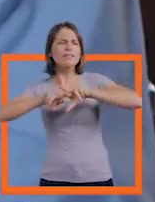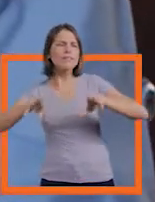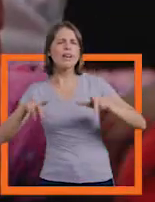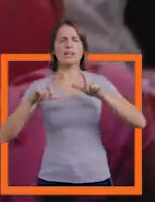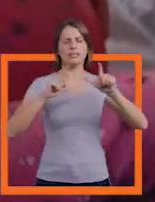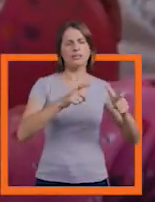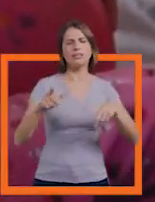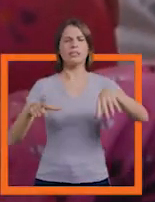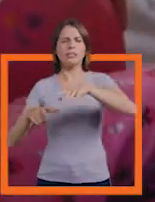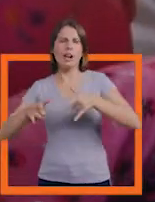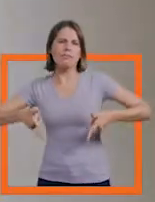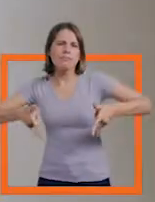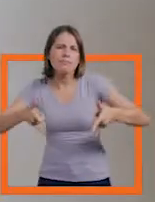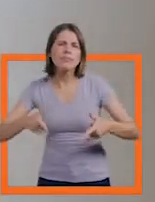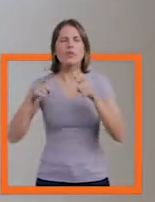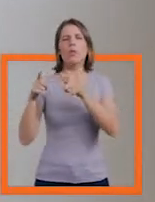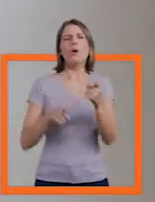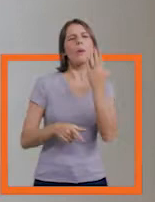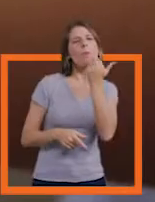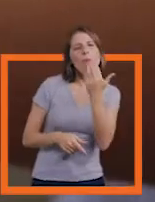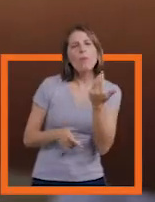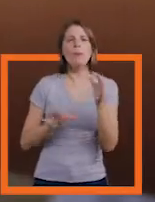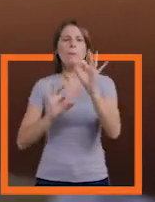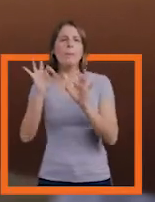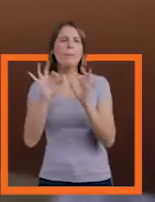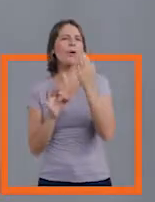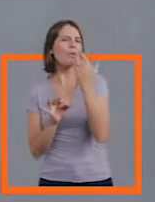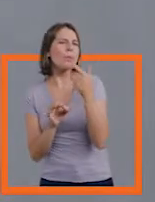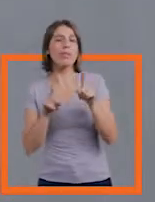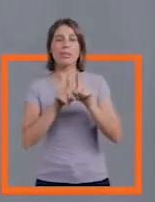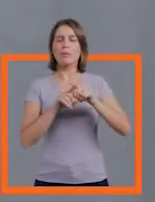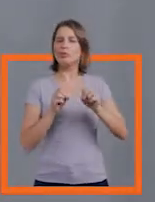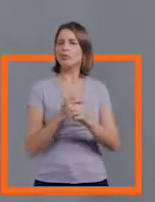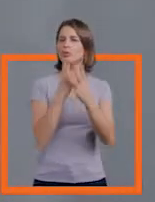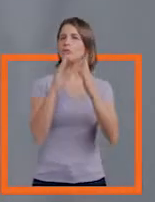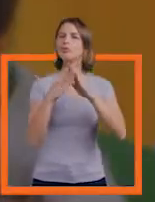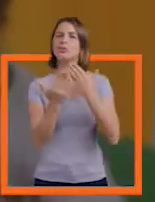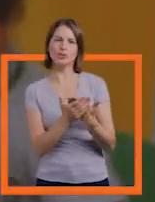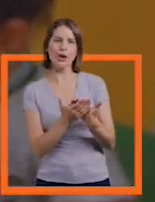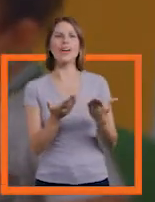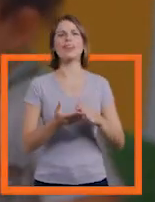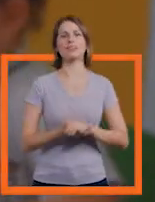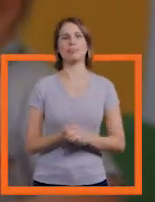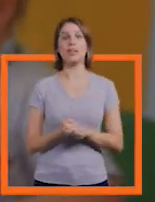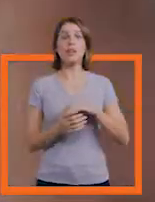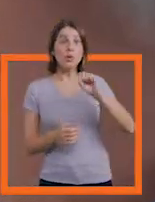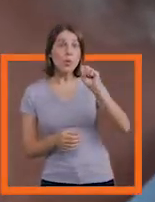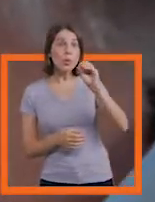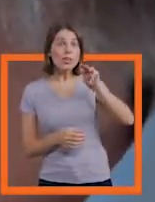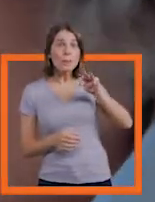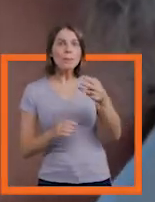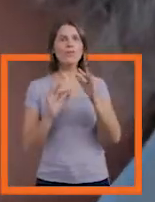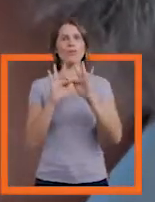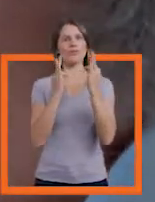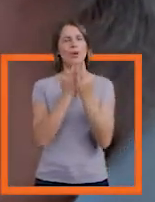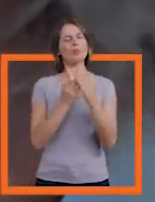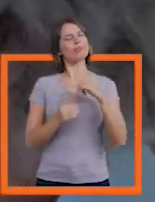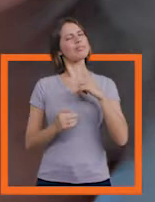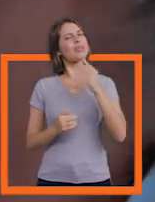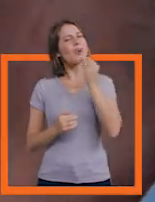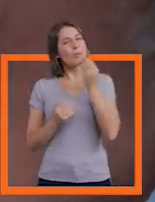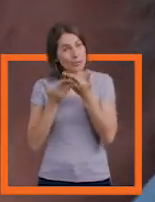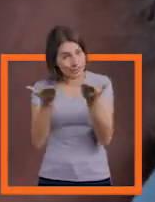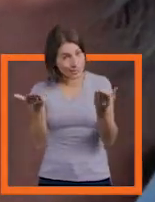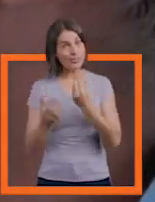com várias salas, com berçário, lugares apropriados para comer, para preparar comida. São um show de creche. São 80 mil famílias que vão